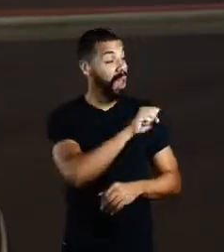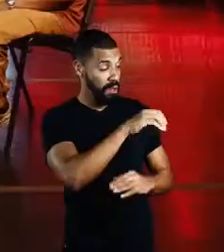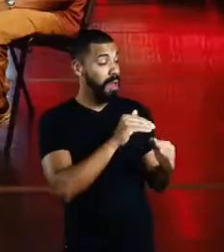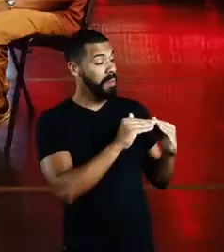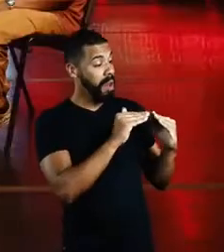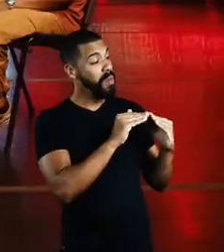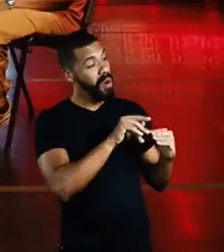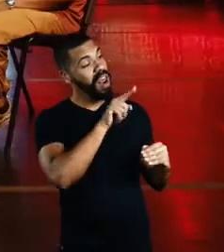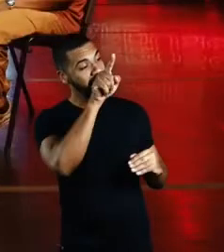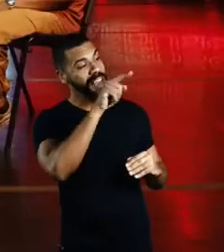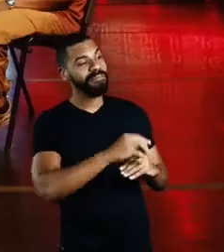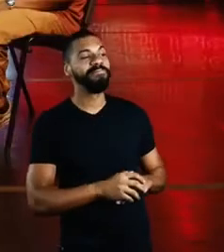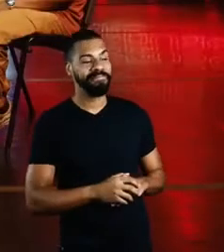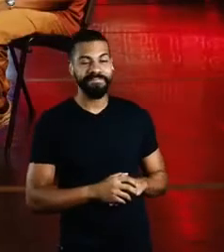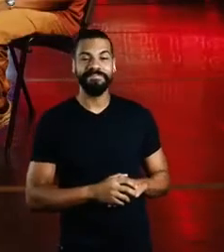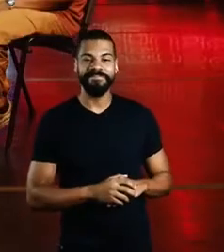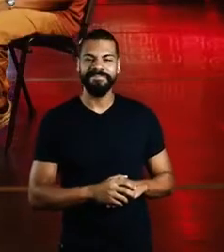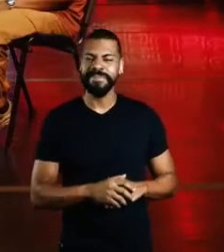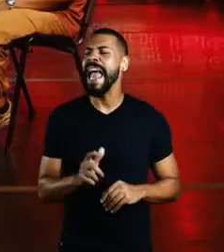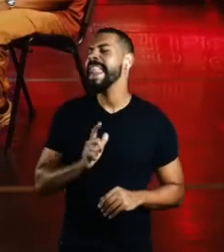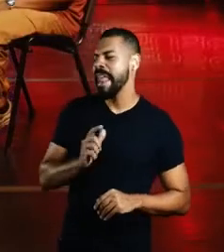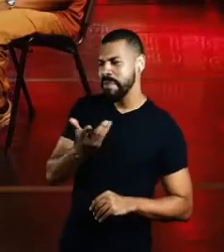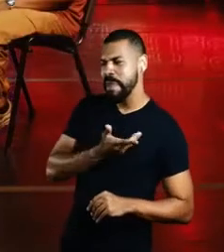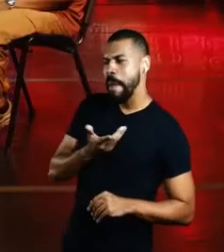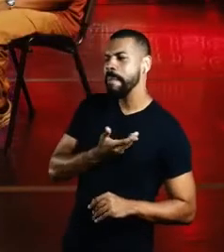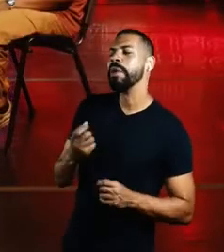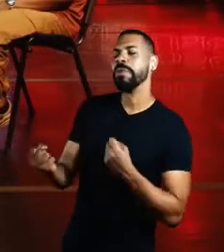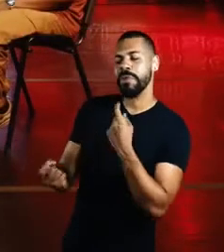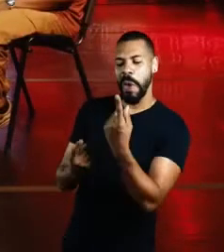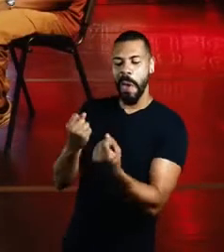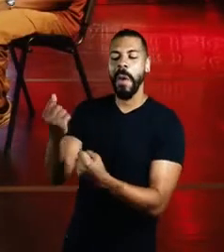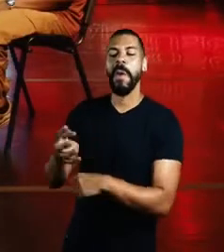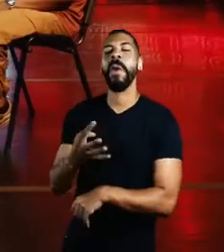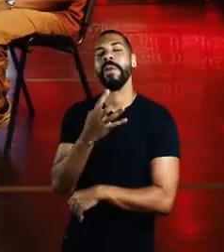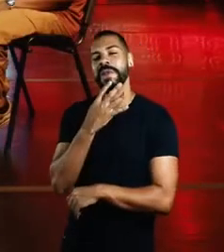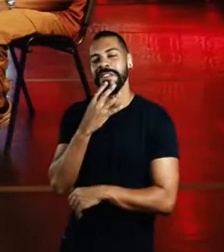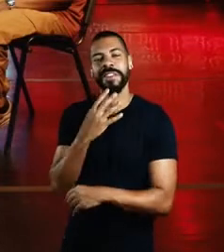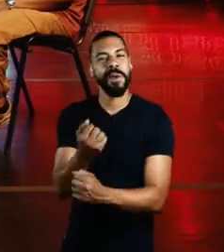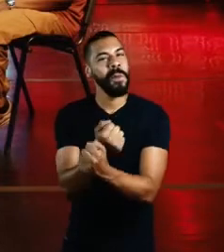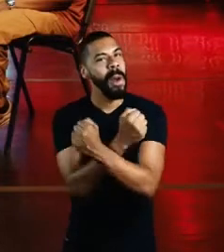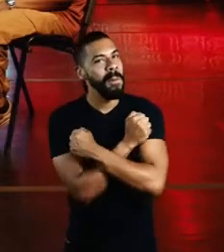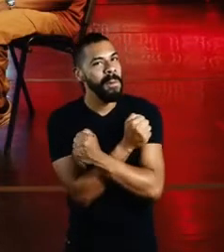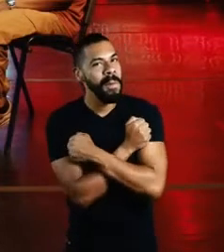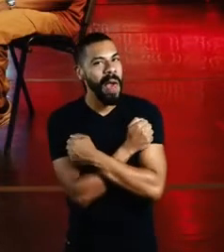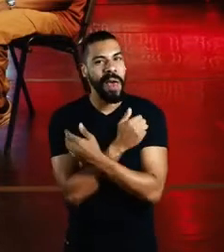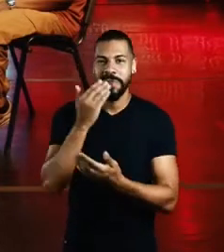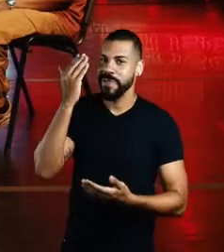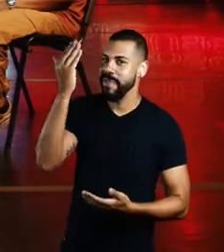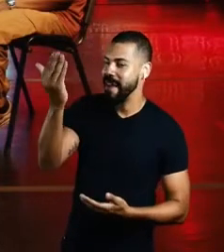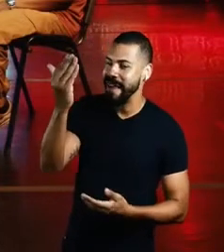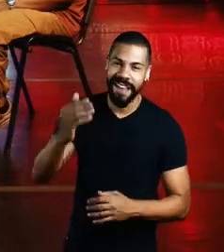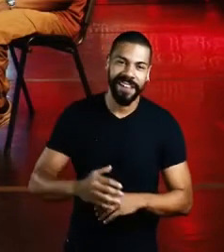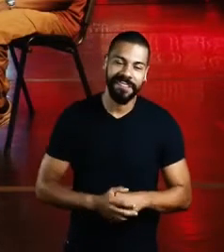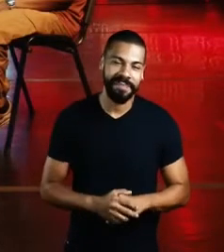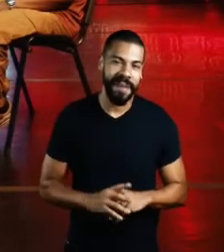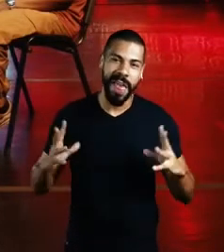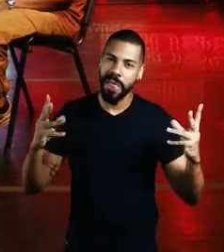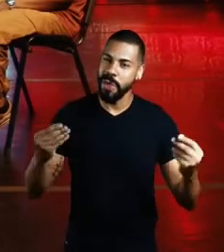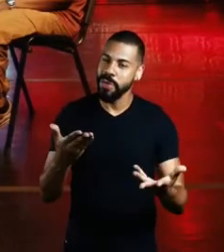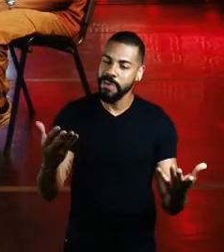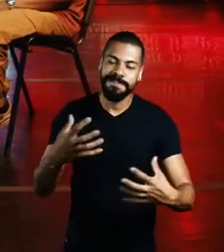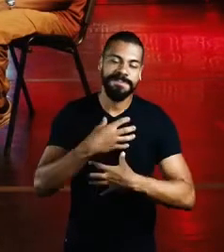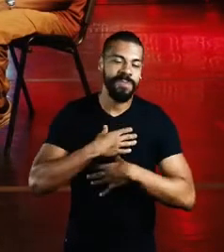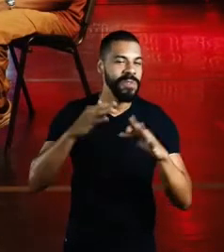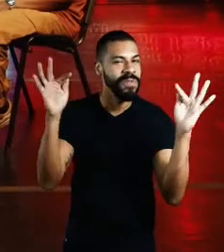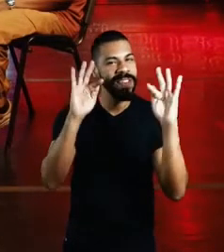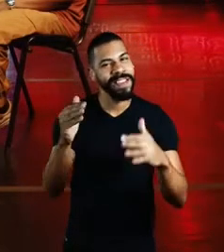sei. Sei como temos é que amigos é em comum lá. Sei como é que é lá. Um abraço para os meus amigos lá do Baixada do Glicério. Enfim, estou muito feliz,